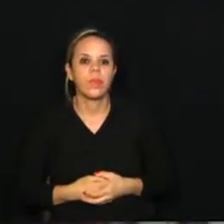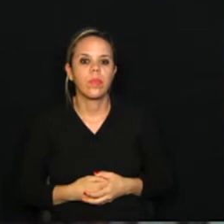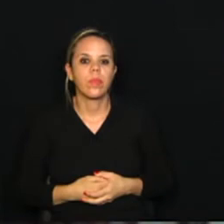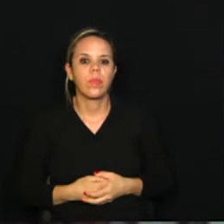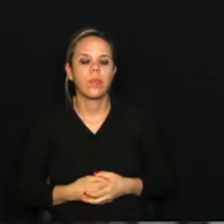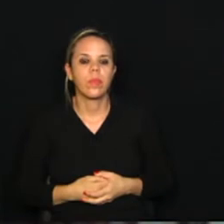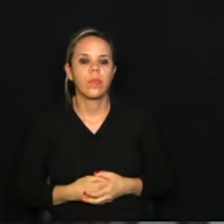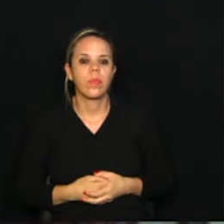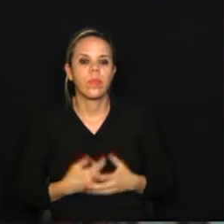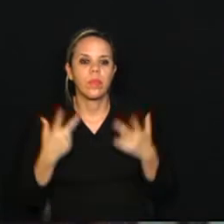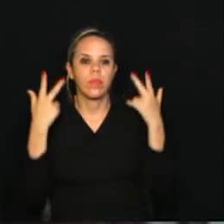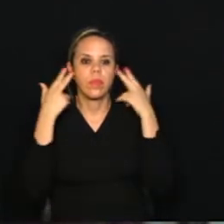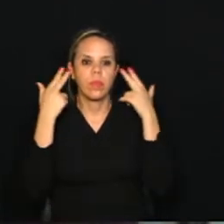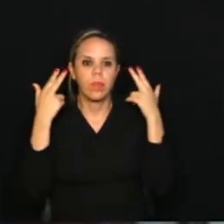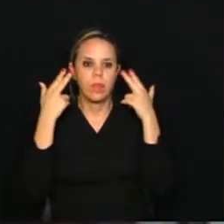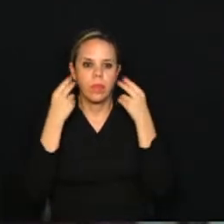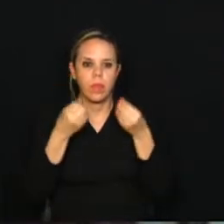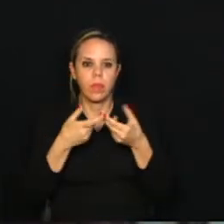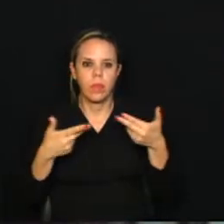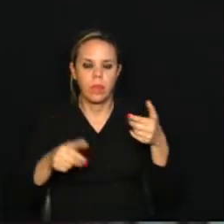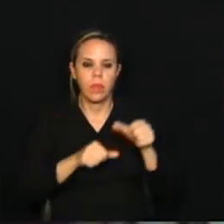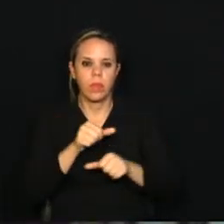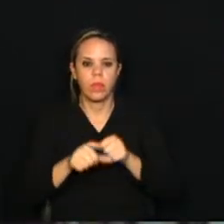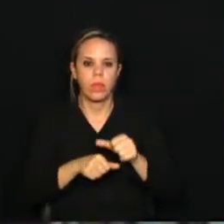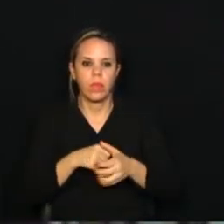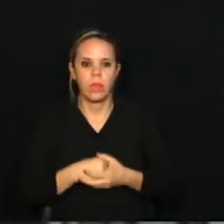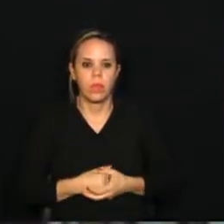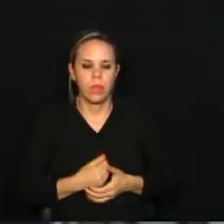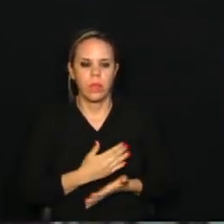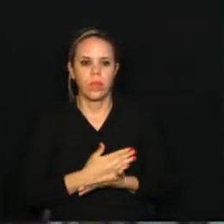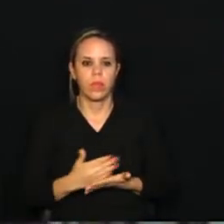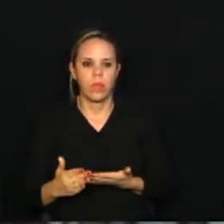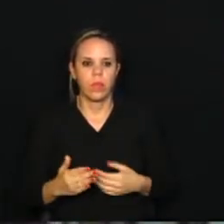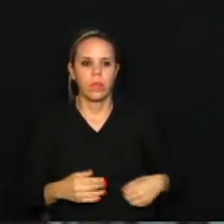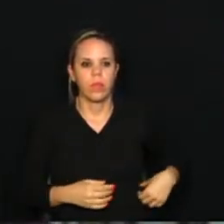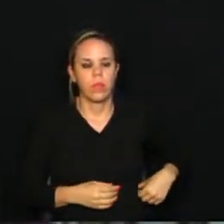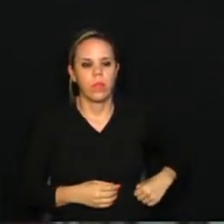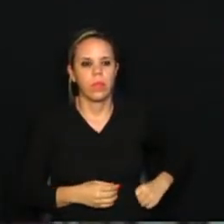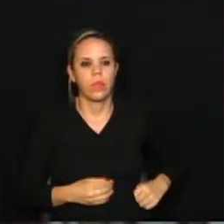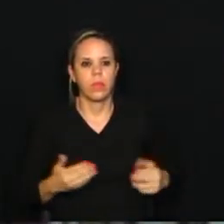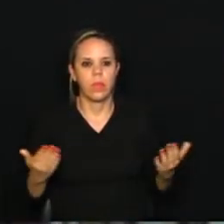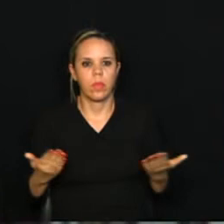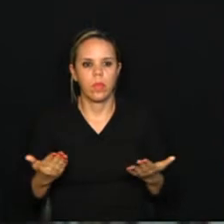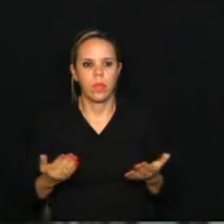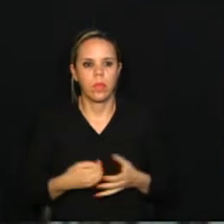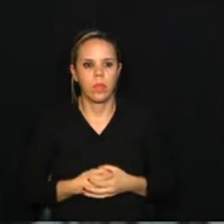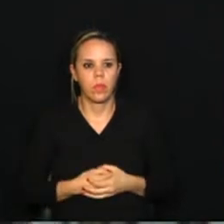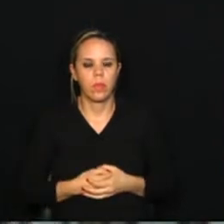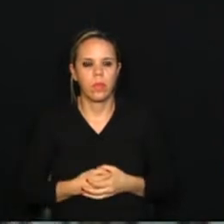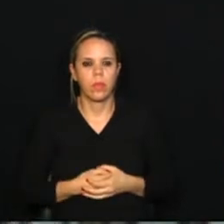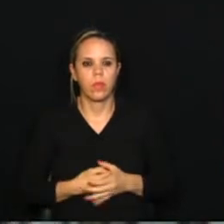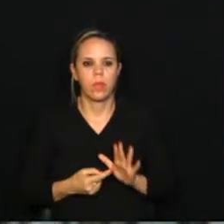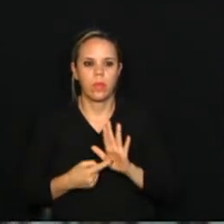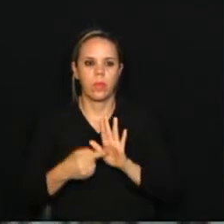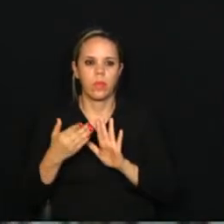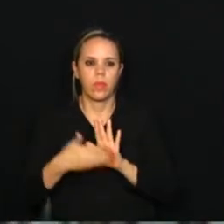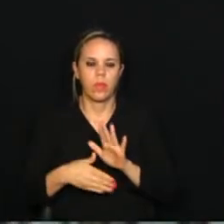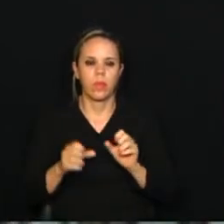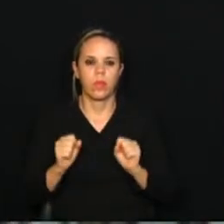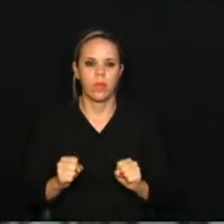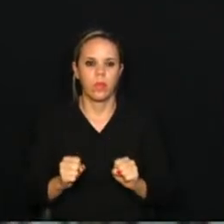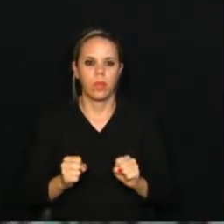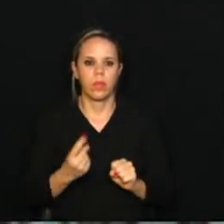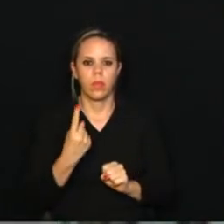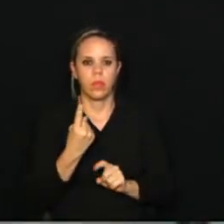era natural, tem tanta coisa que mudou, né, desde o começo. Agora está demonstrado que pode ser 1